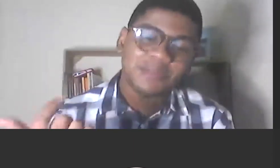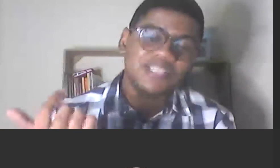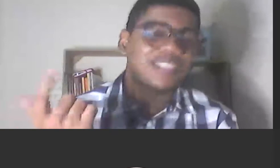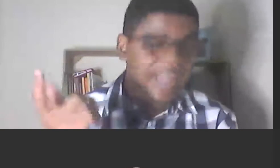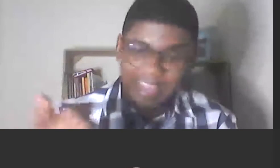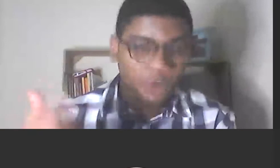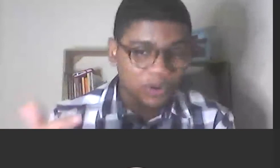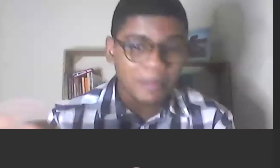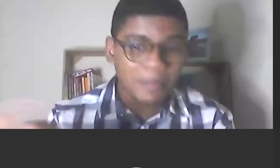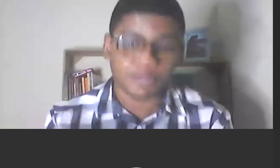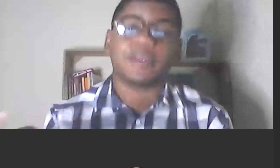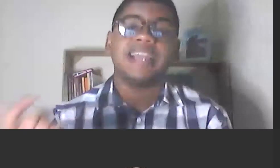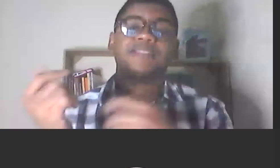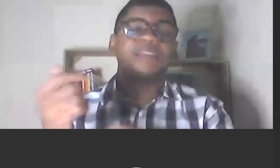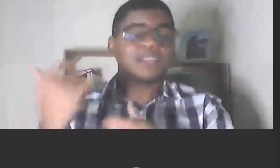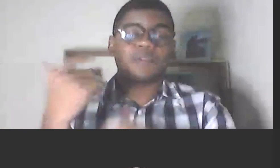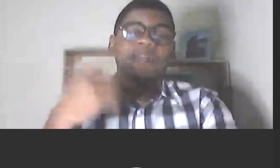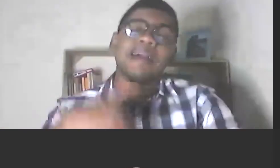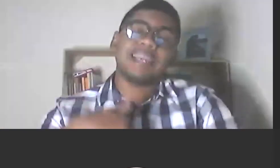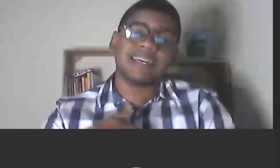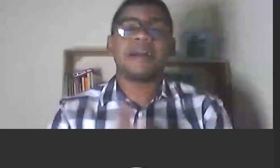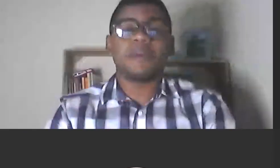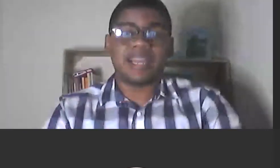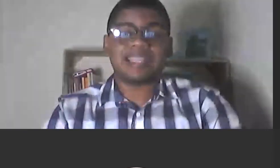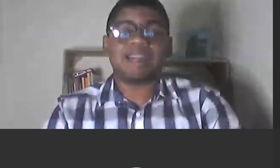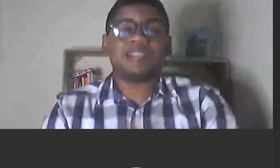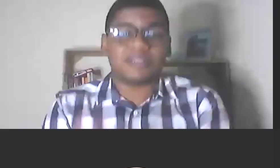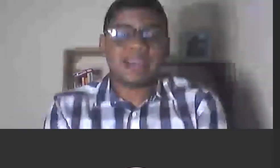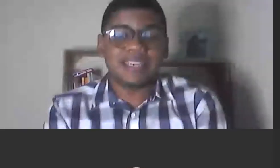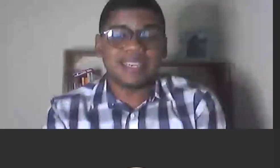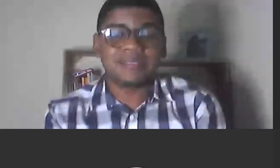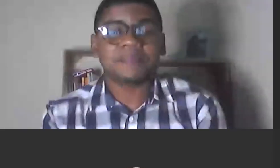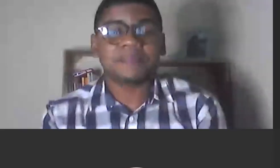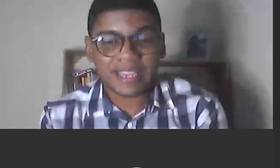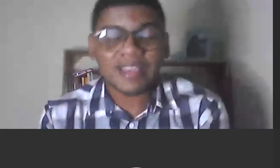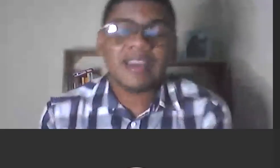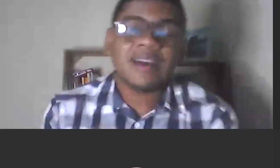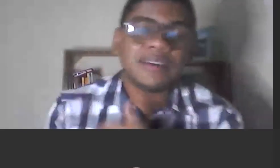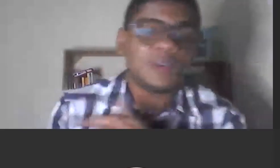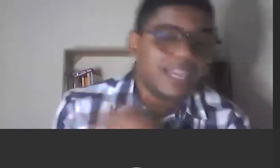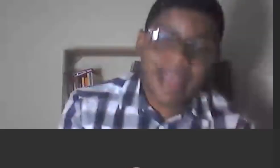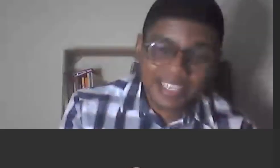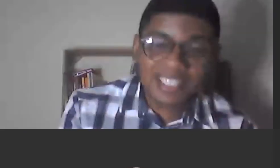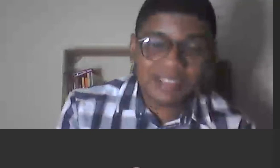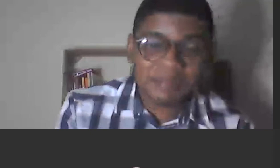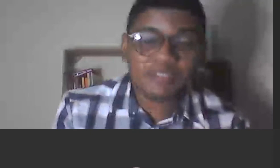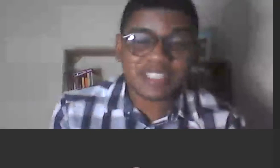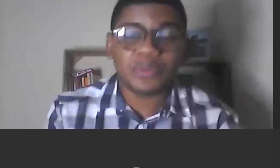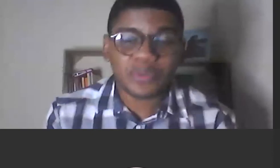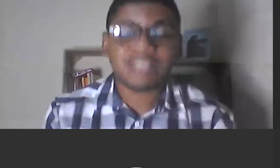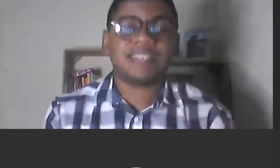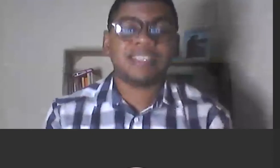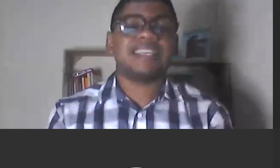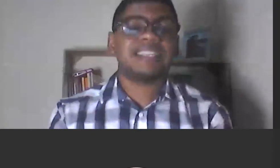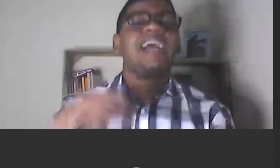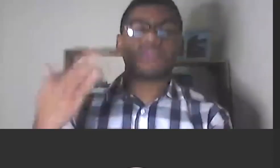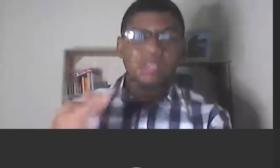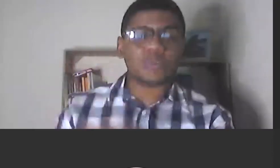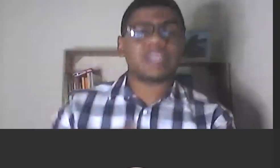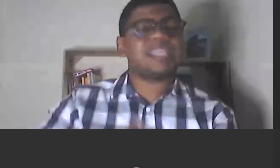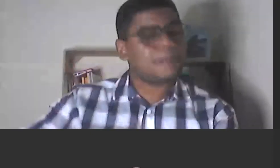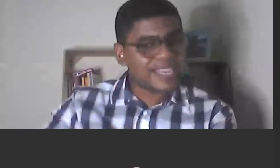uma questão de, é a dor no braço, porque a dor é na barriga, porque ele estava segurando a barriga, né? E a médica também fazia muito esses